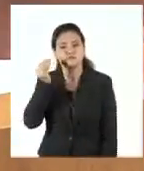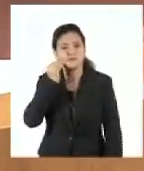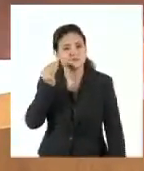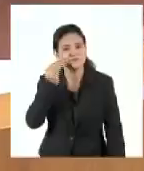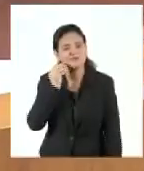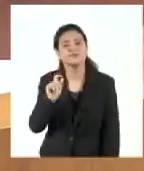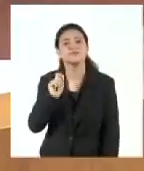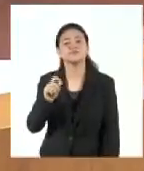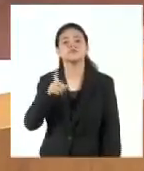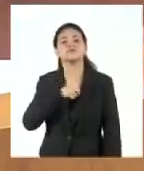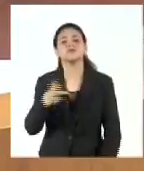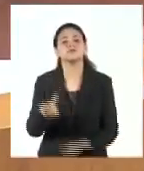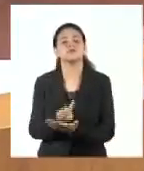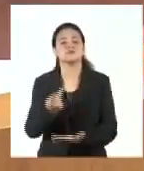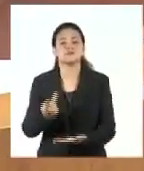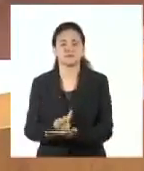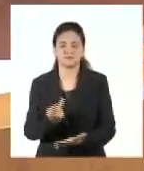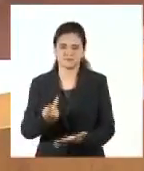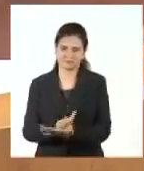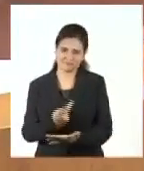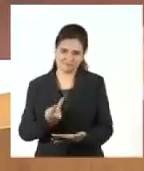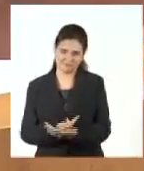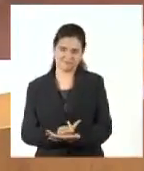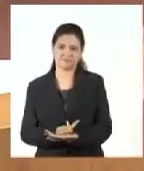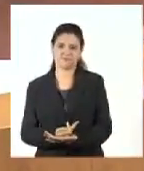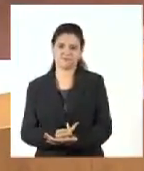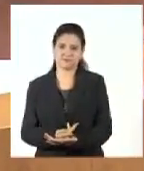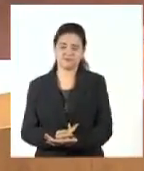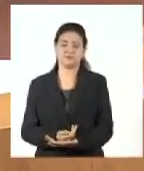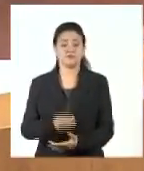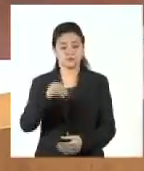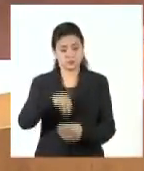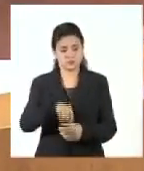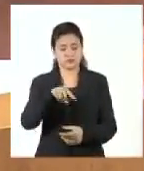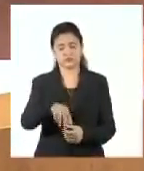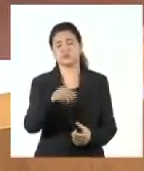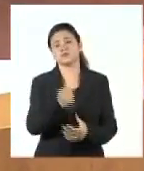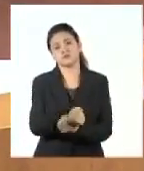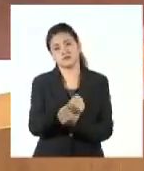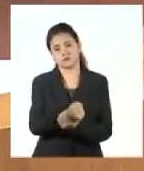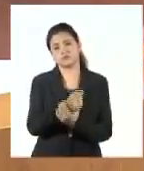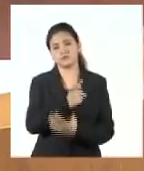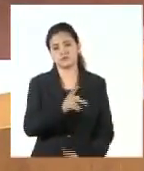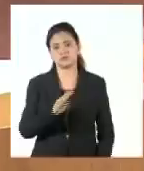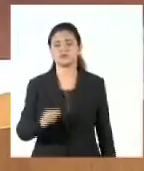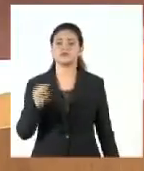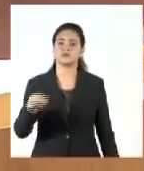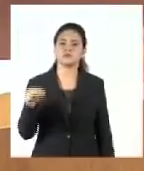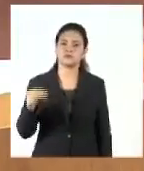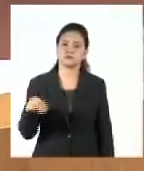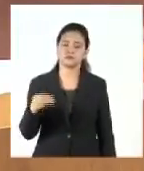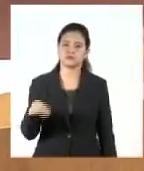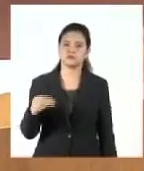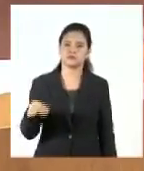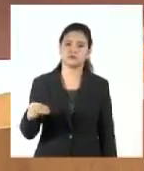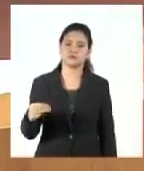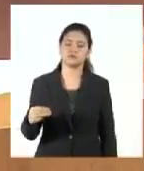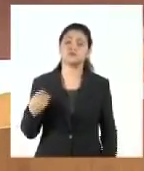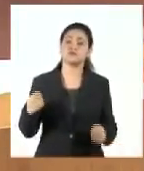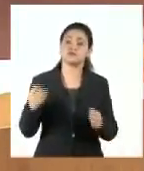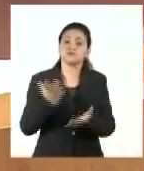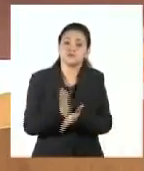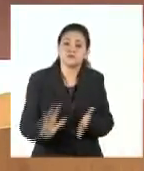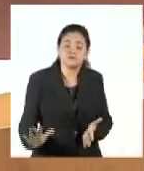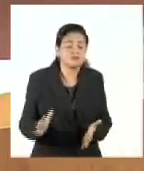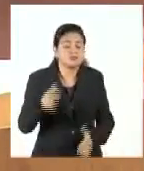um erro muito grande dentro da segurança pública do Maranhão e procurar resolver o mais